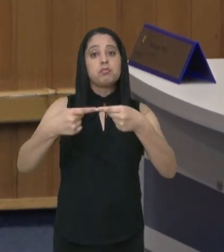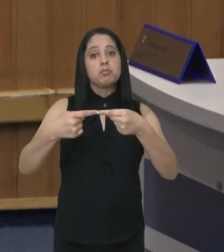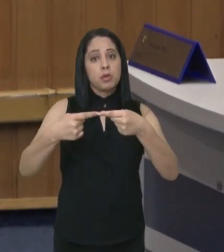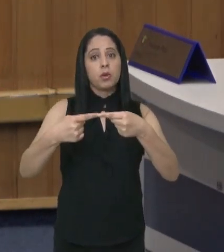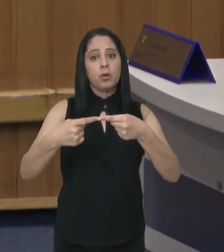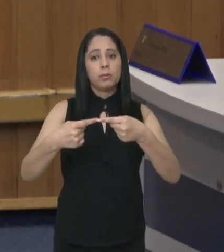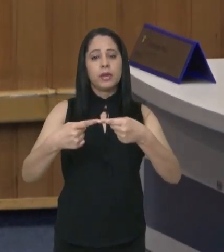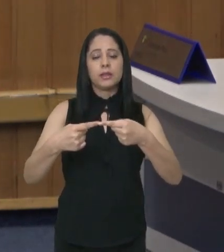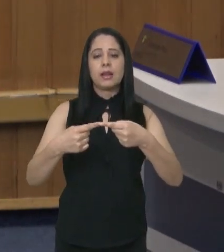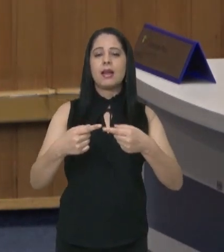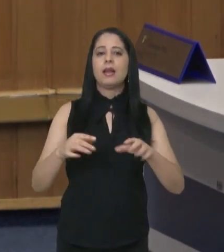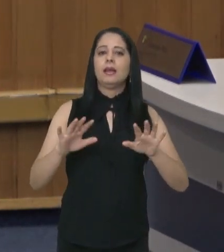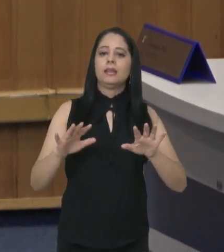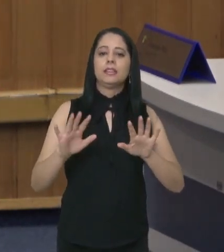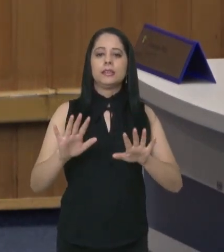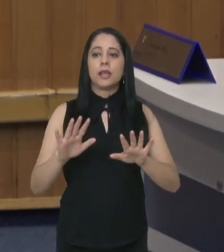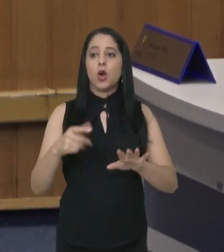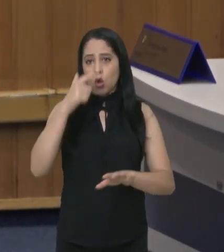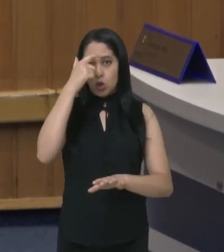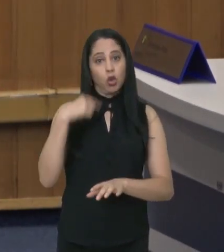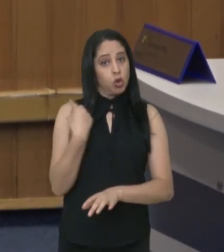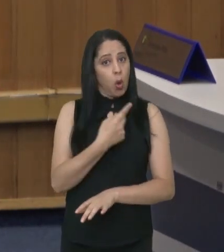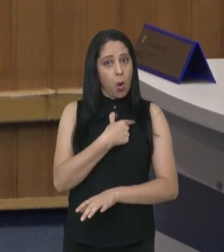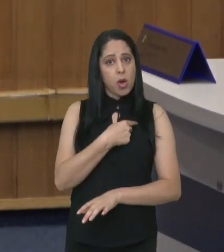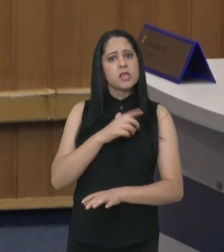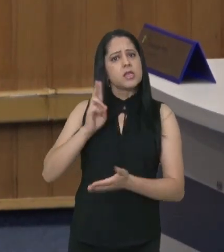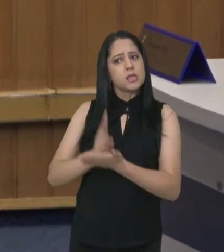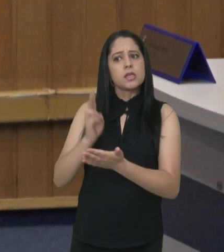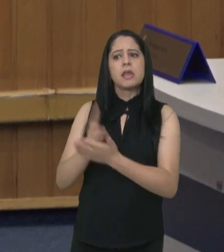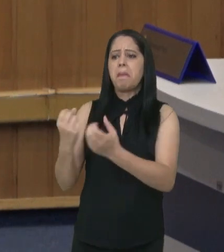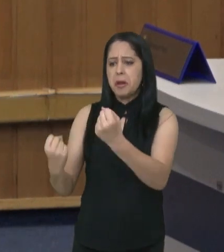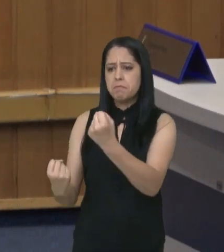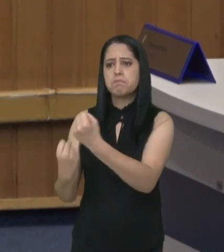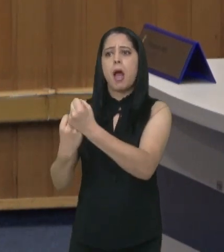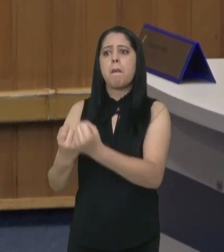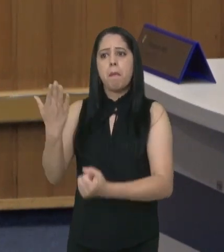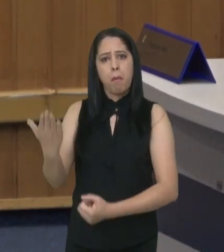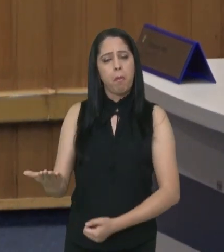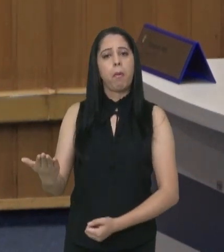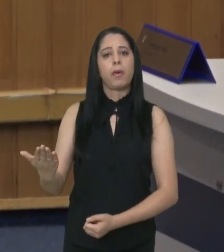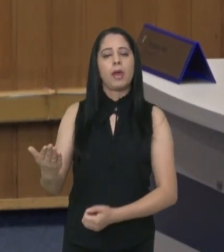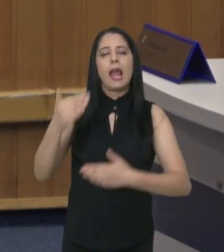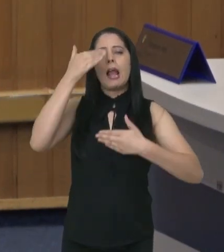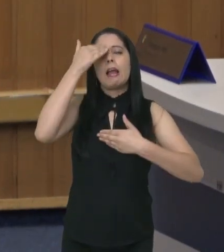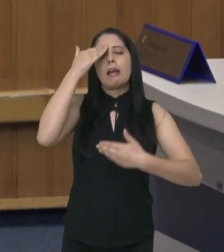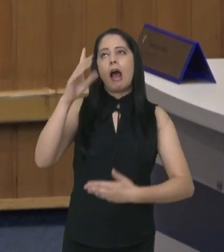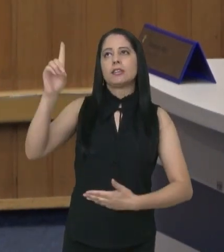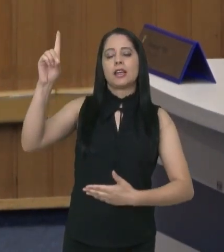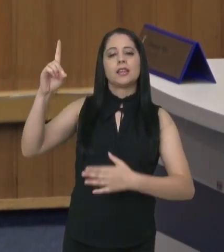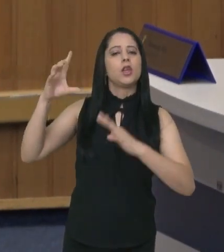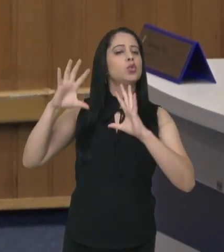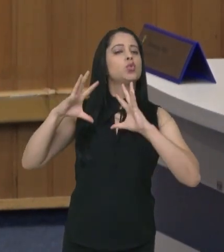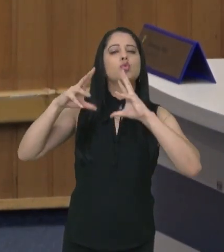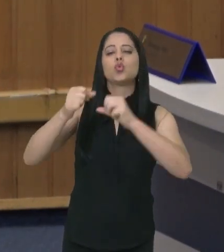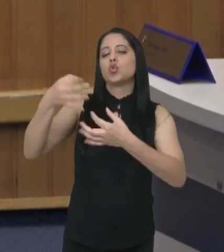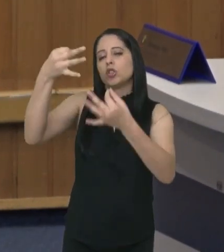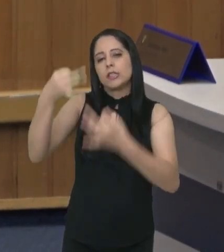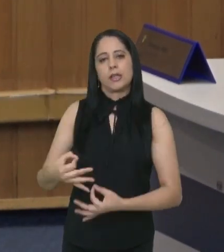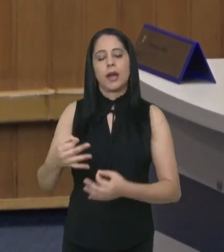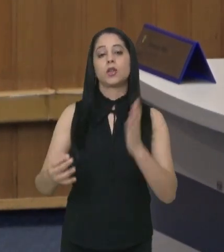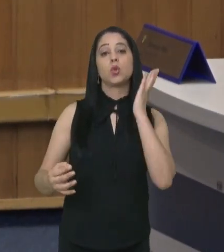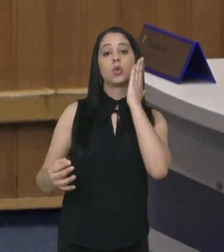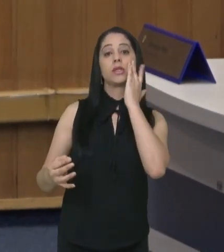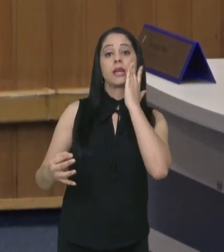que a gente achava, a gente sempre foi favorável a isso, e graças a Deus deu tudo certo, né? Tarcísio foi